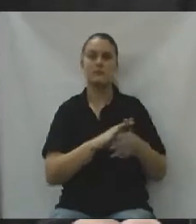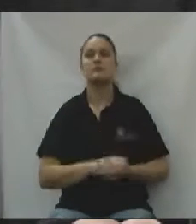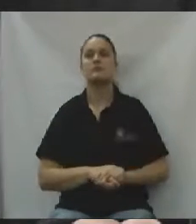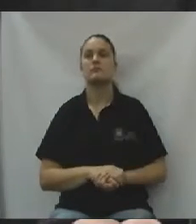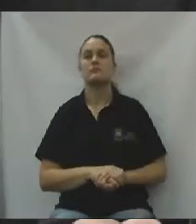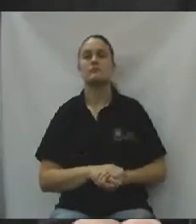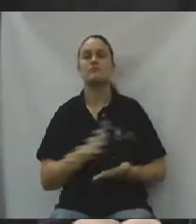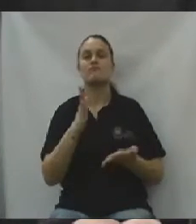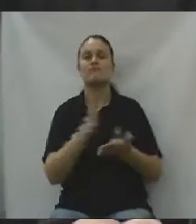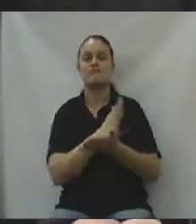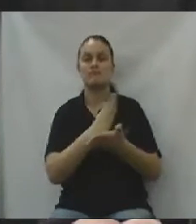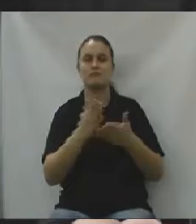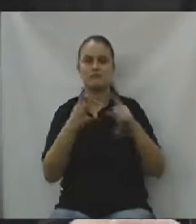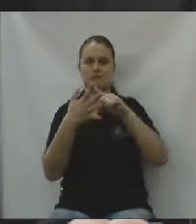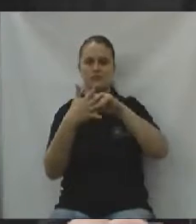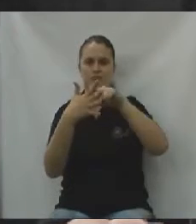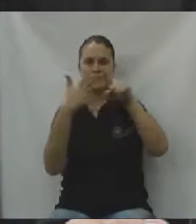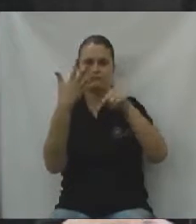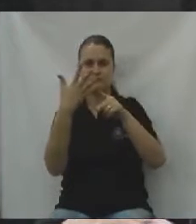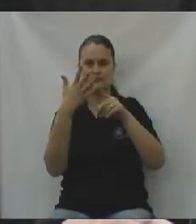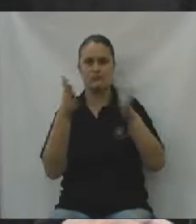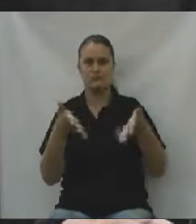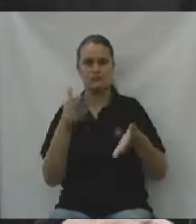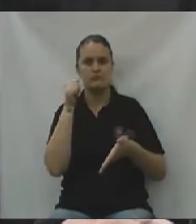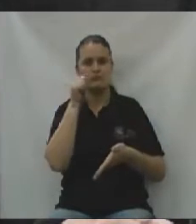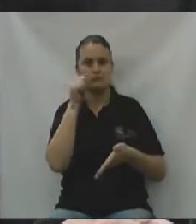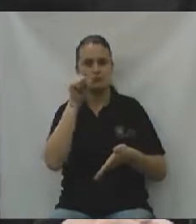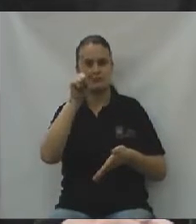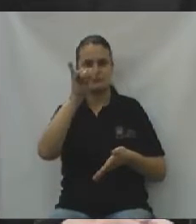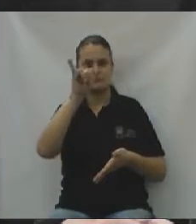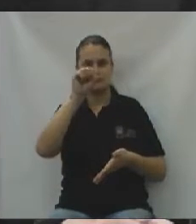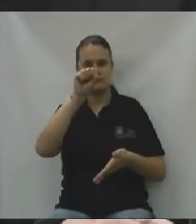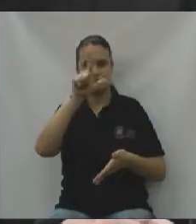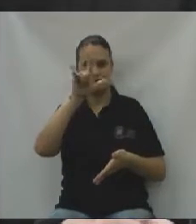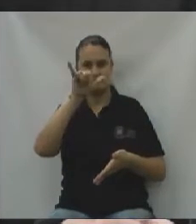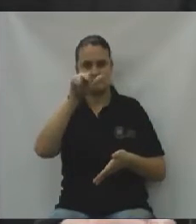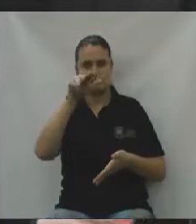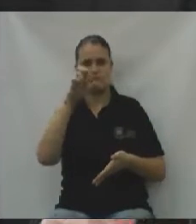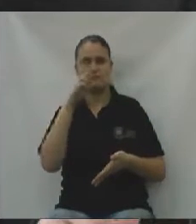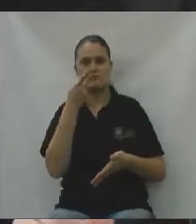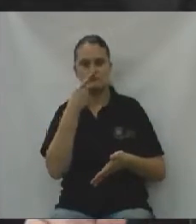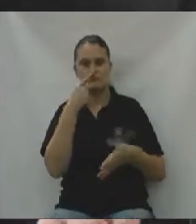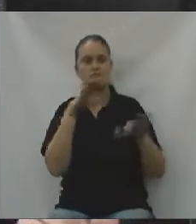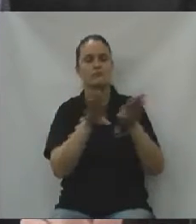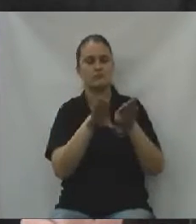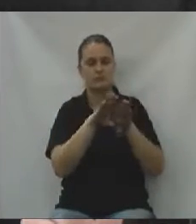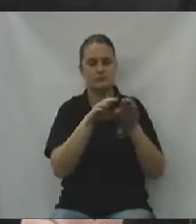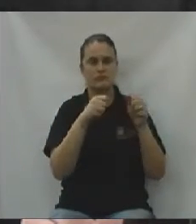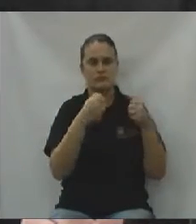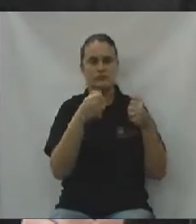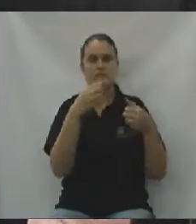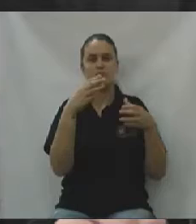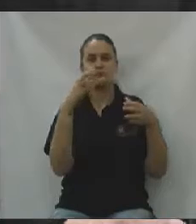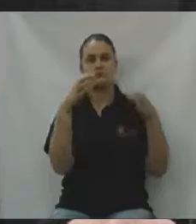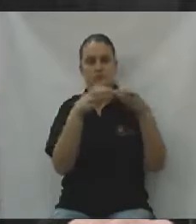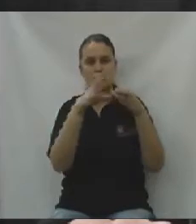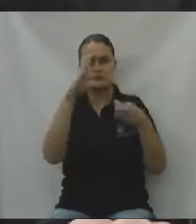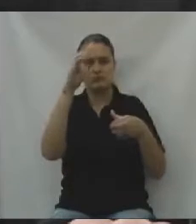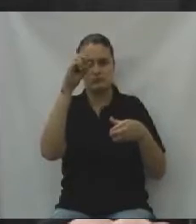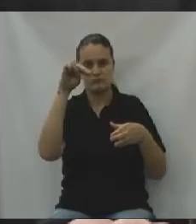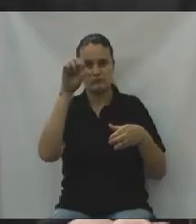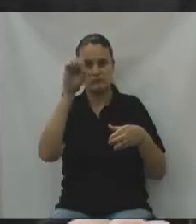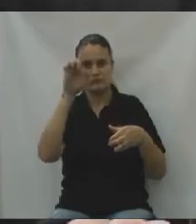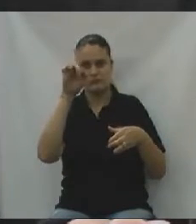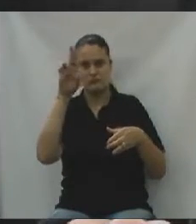E alguns tópicos apresentados na noite de hoje, assim como o CONSEG, assim como o Poder Judiciário, como o